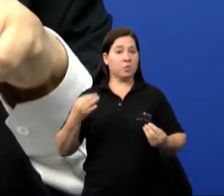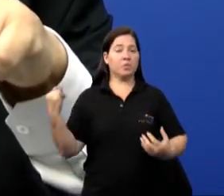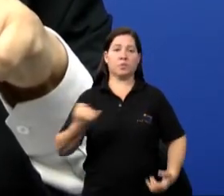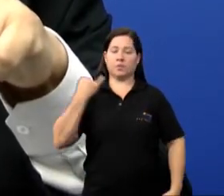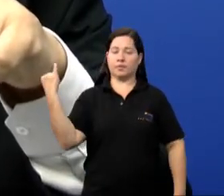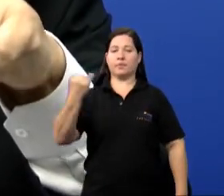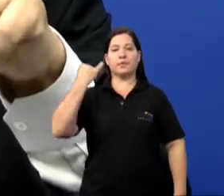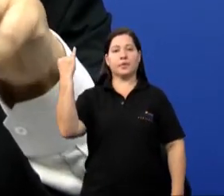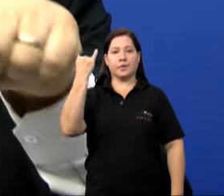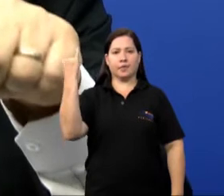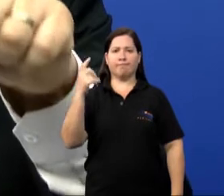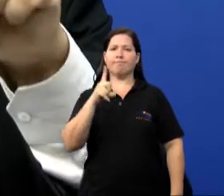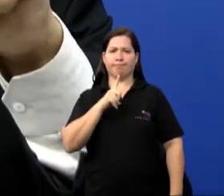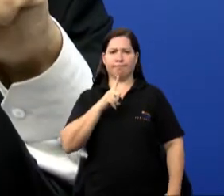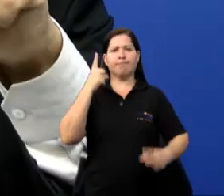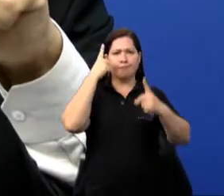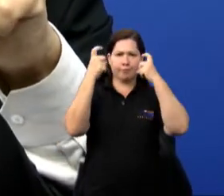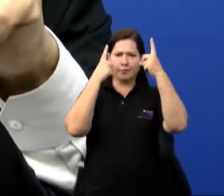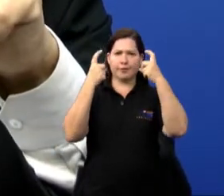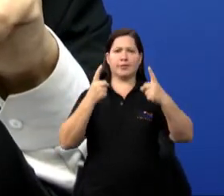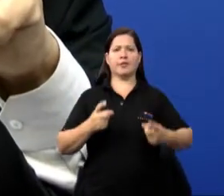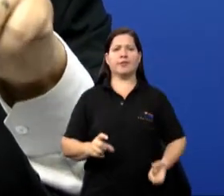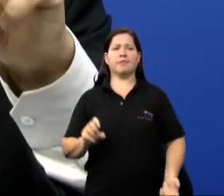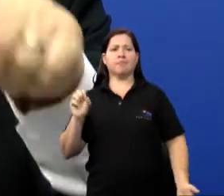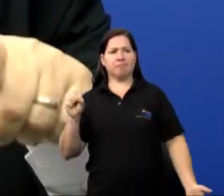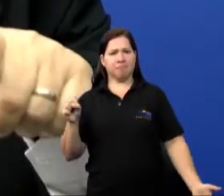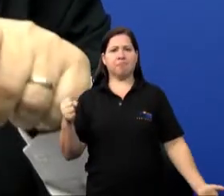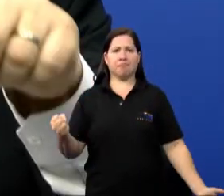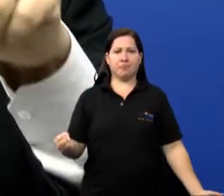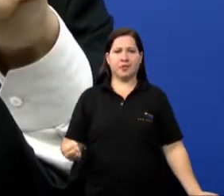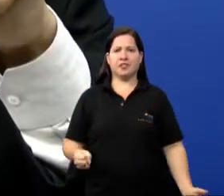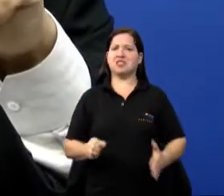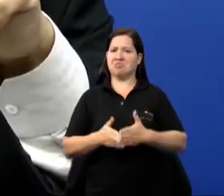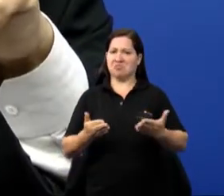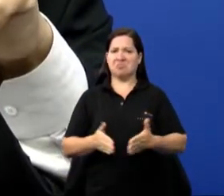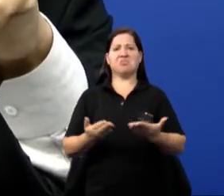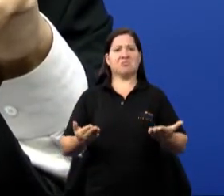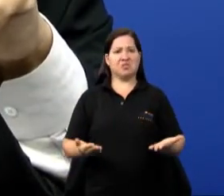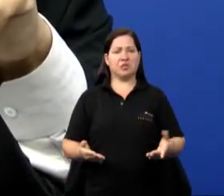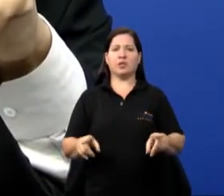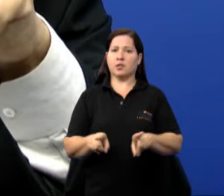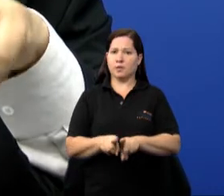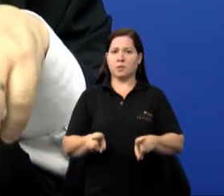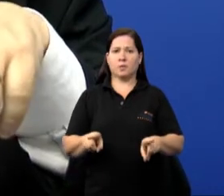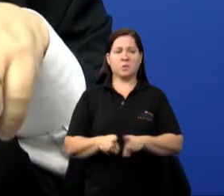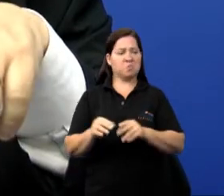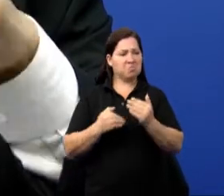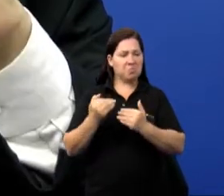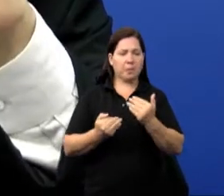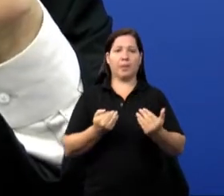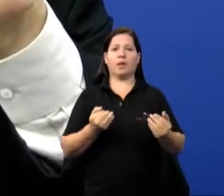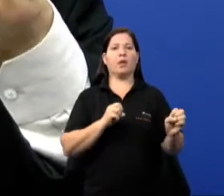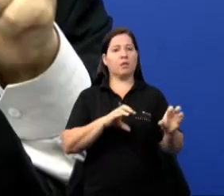Há violência? Sim, educação. Há miséria? Passa pela educação. Há...